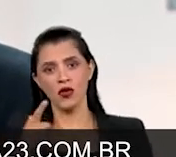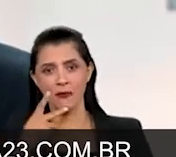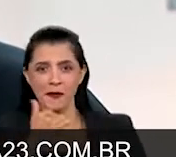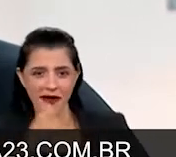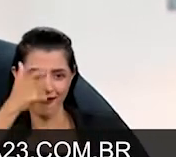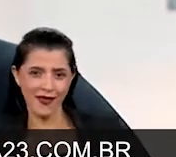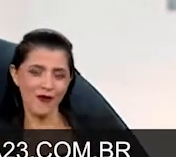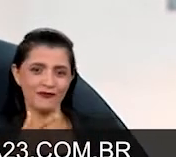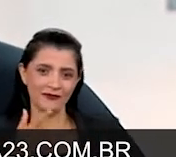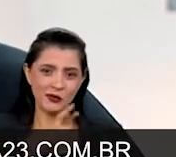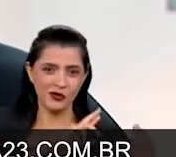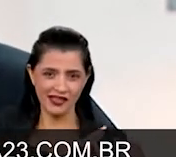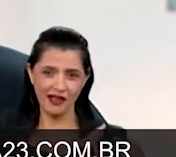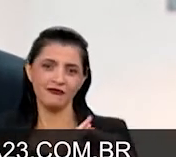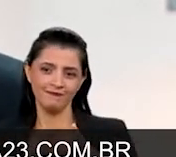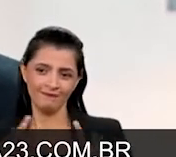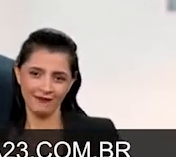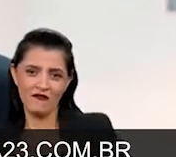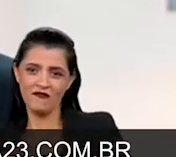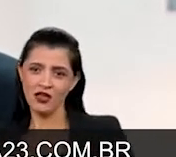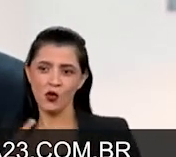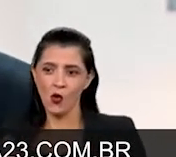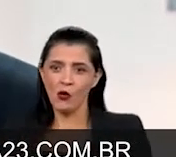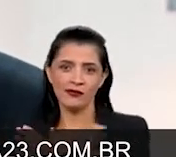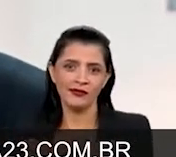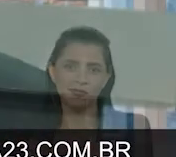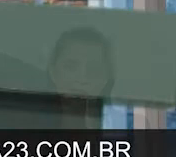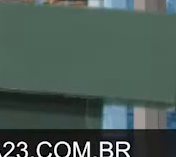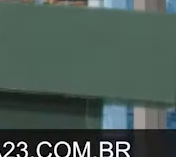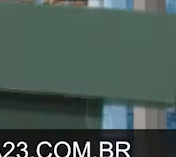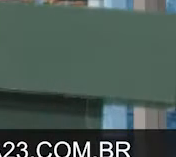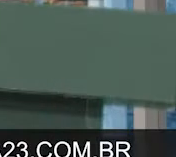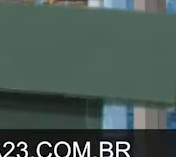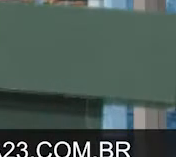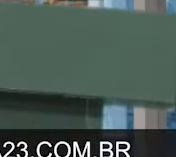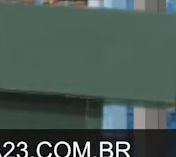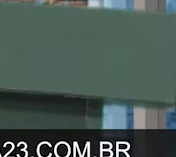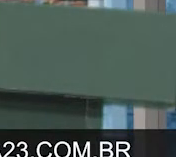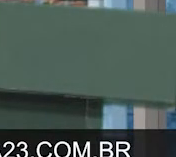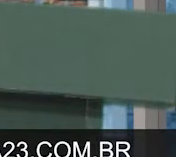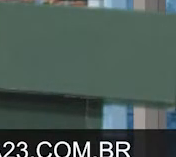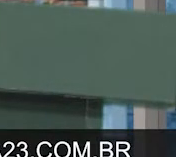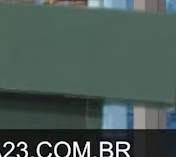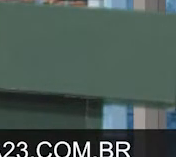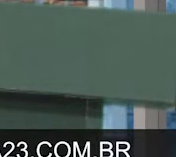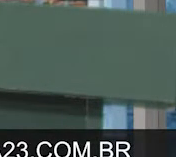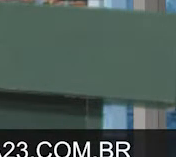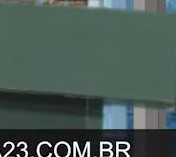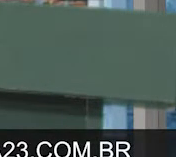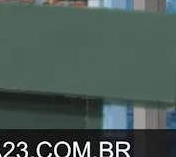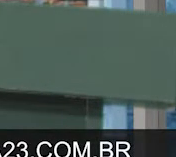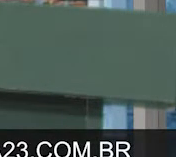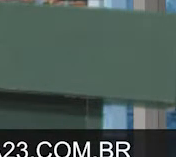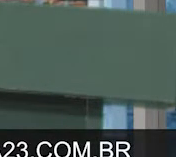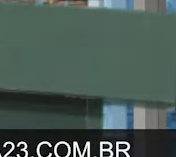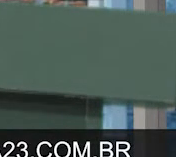mãe, então eu não consigo ficar desempregada muito tempo assim. Pois é, e essa é a realidade de muitas pessoas.